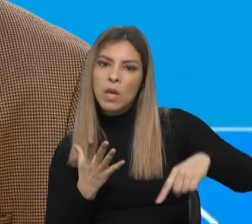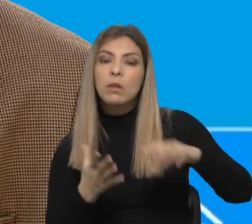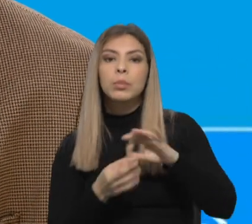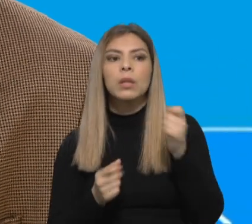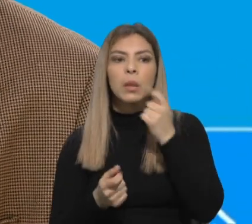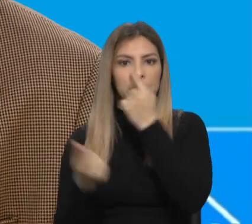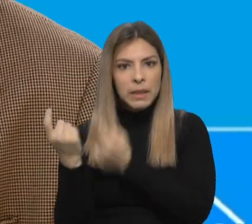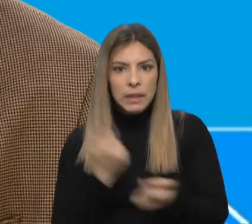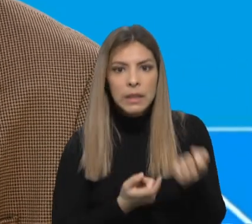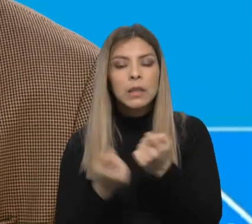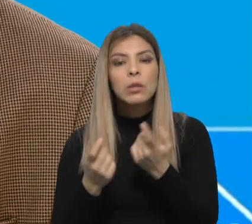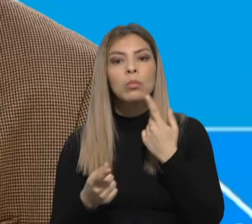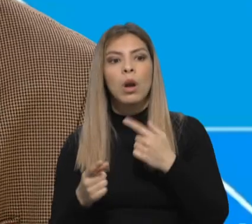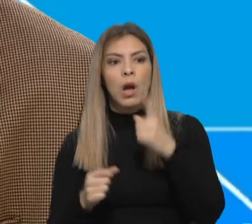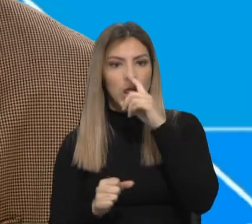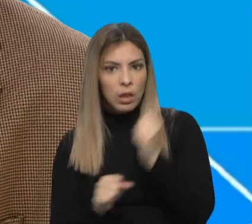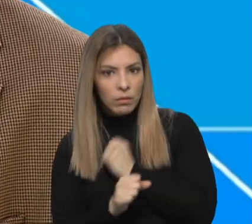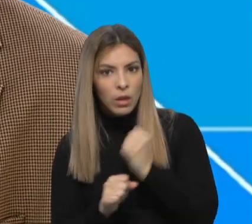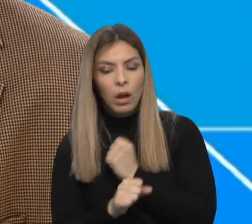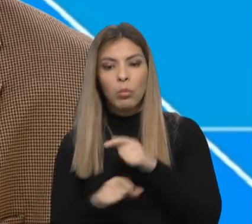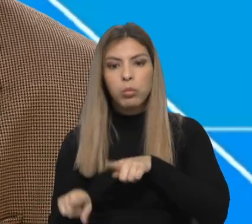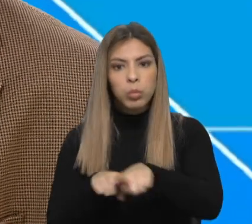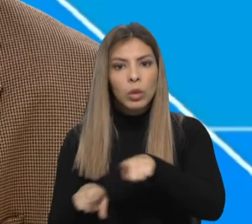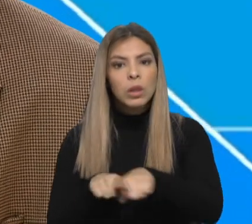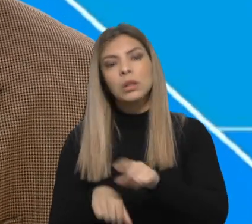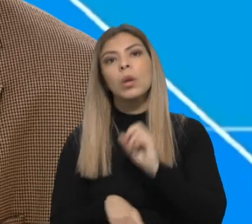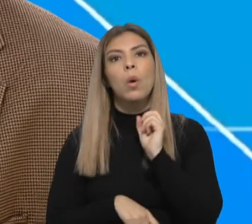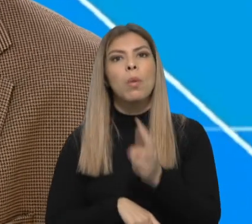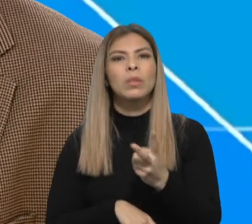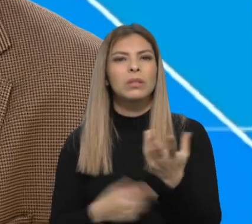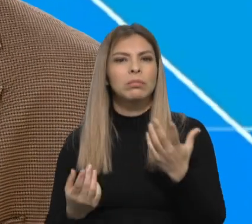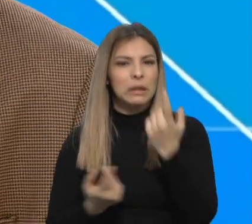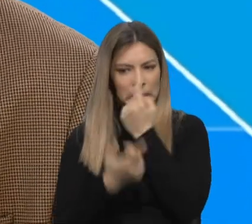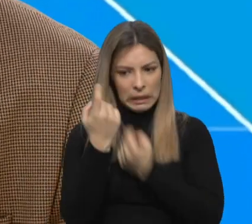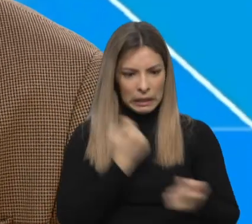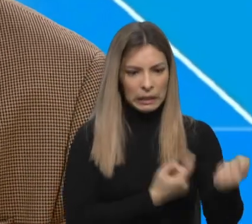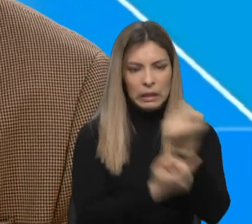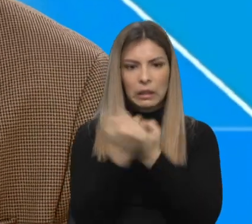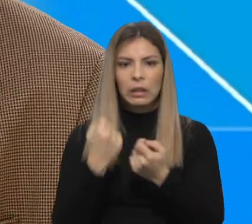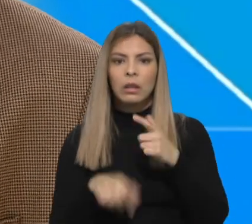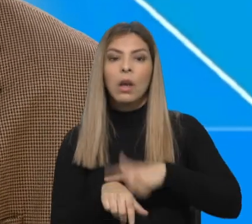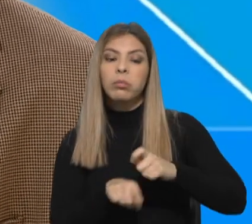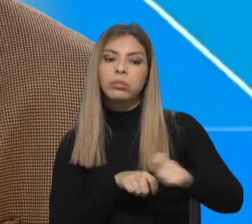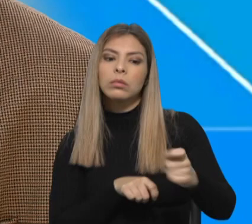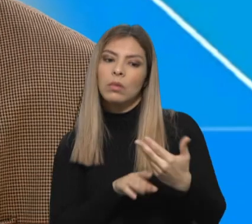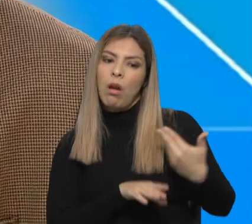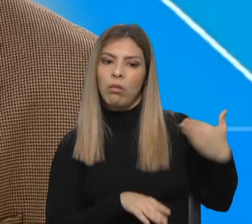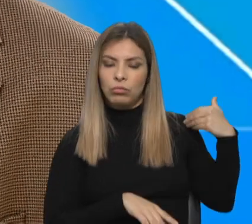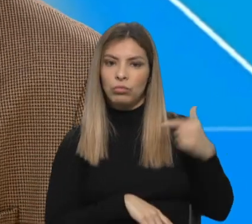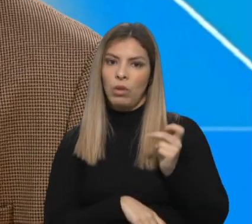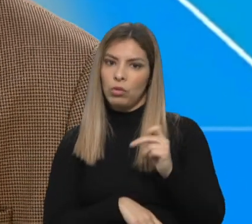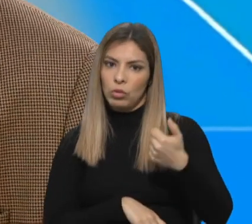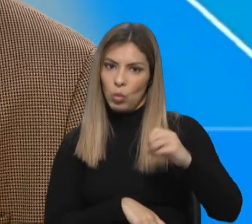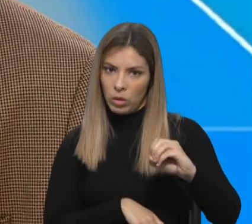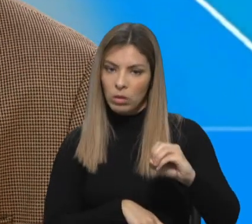atividade política e da nossa atividade política contemporânea têm muitas semelhanças com períodos da nossa história recente, destes últimos 50 anos. E